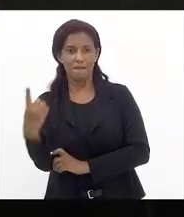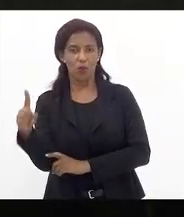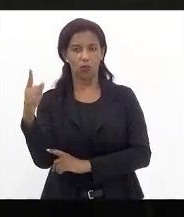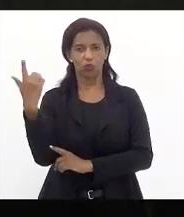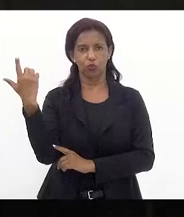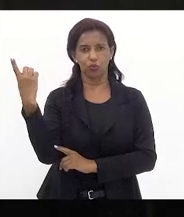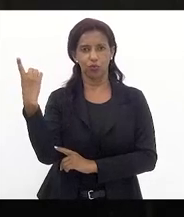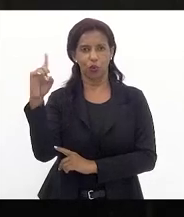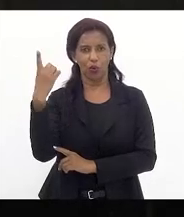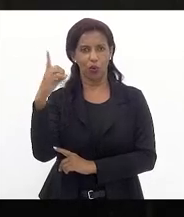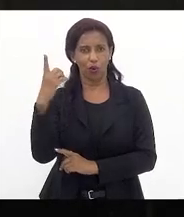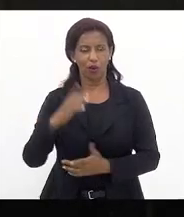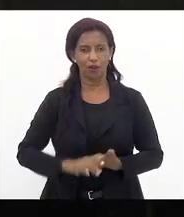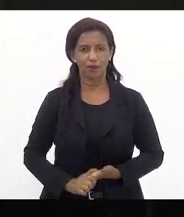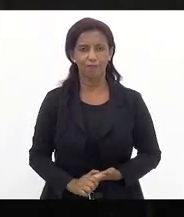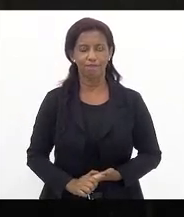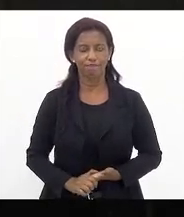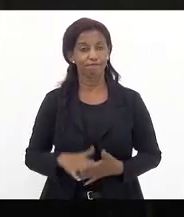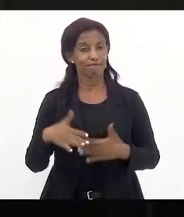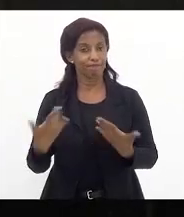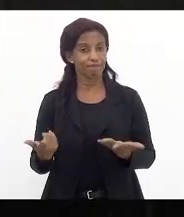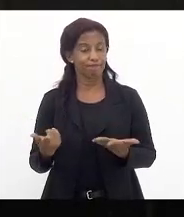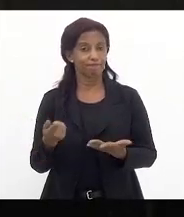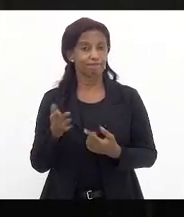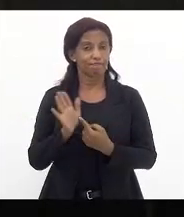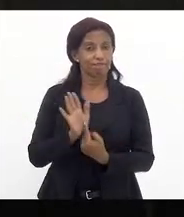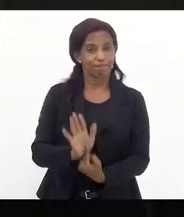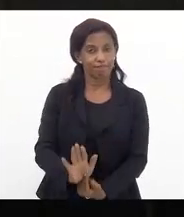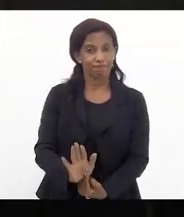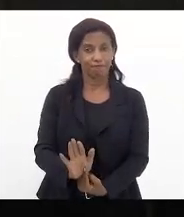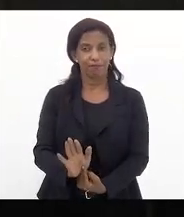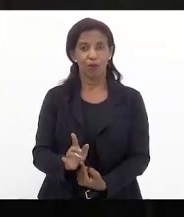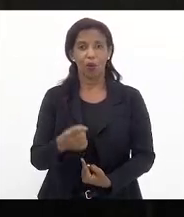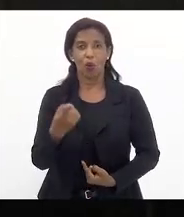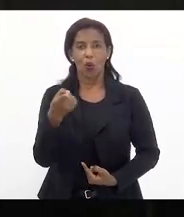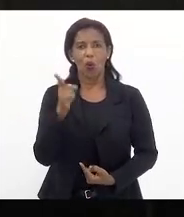$300 mil. Portanto, isso significa mais de